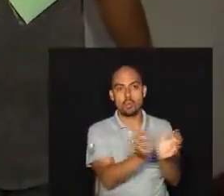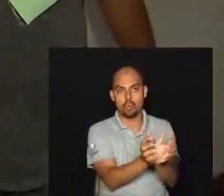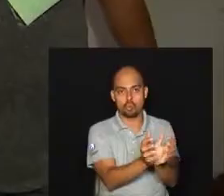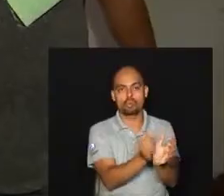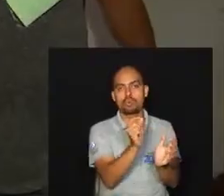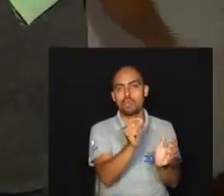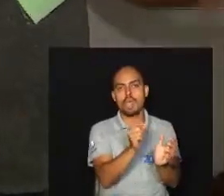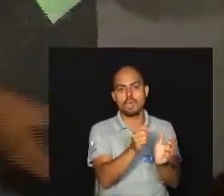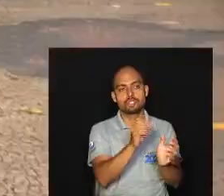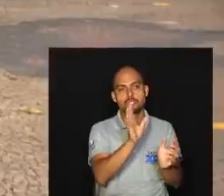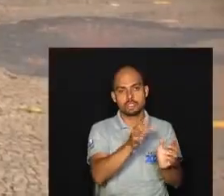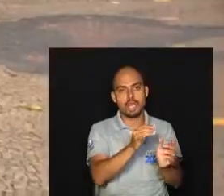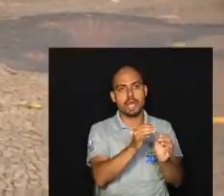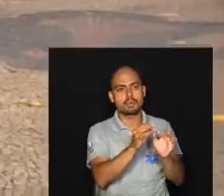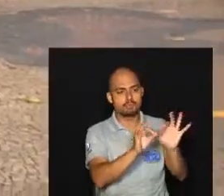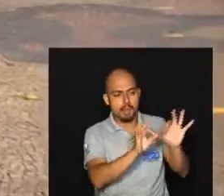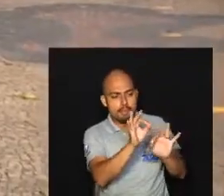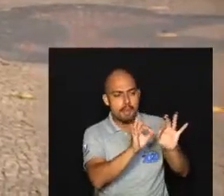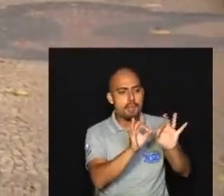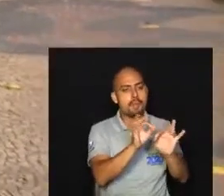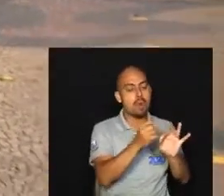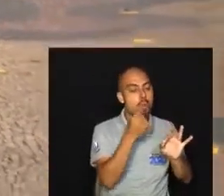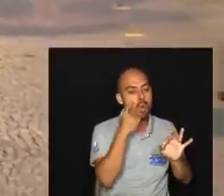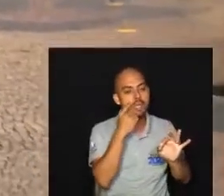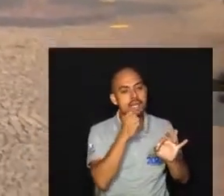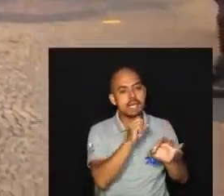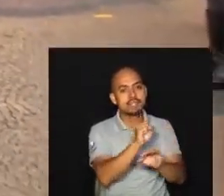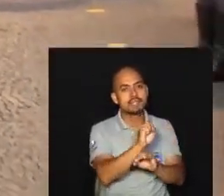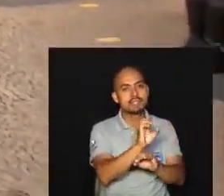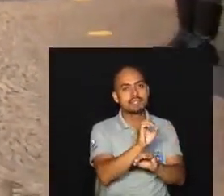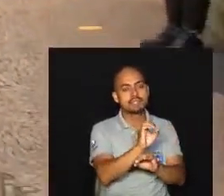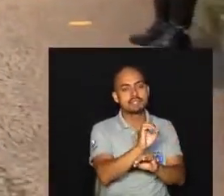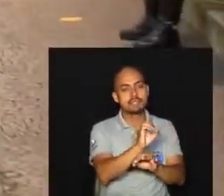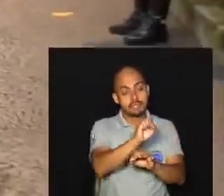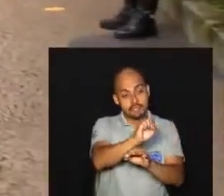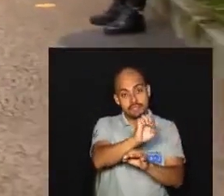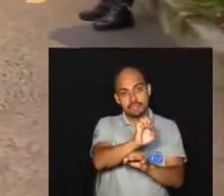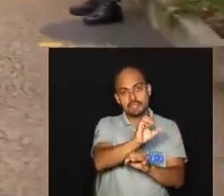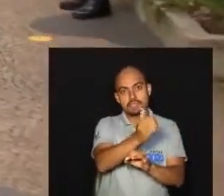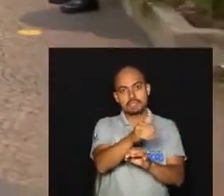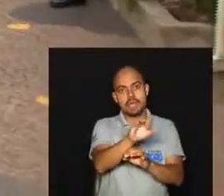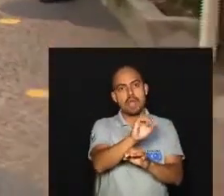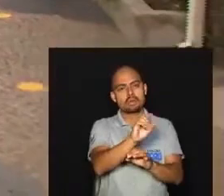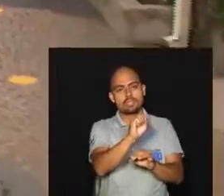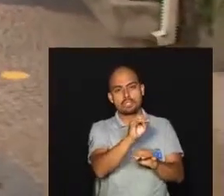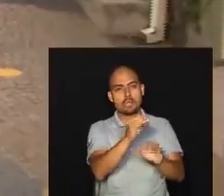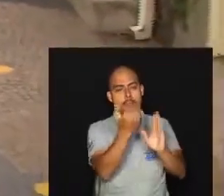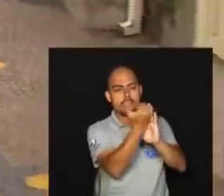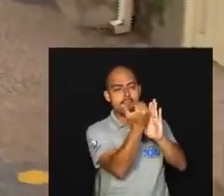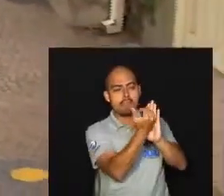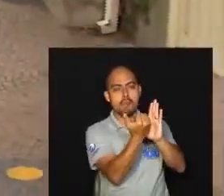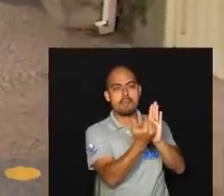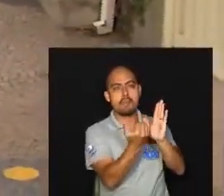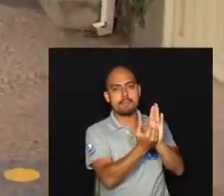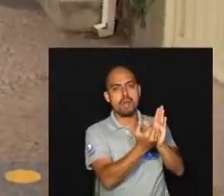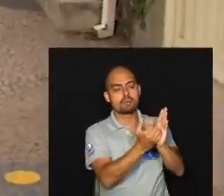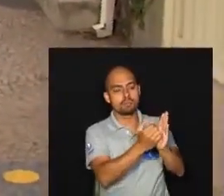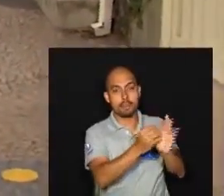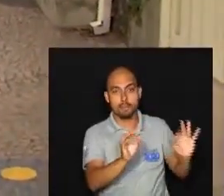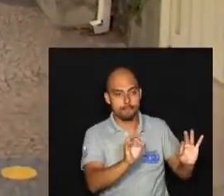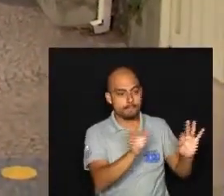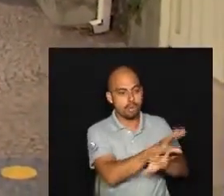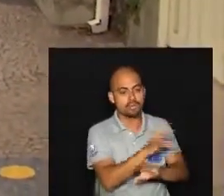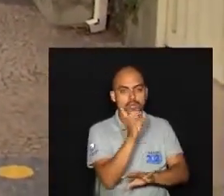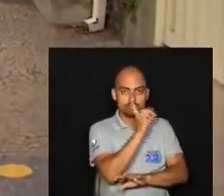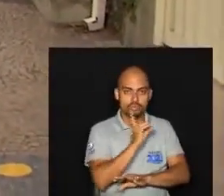elas instaladas, vão verificar se a sessão está de acordo, se o layout está observando o protocolo de segurança sanitária, para deixar tudo pronto para